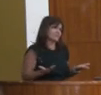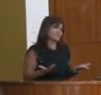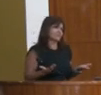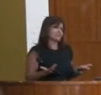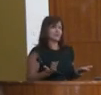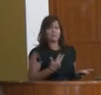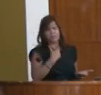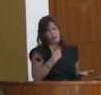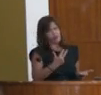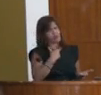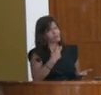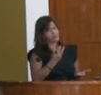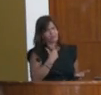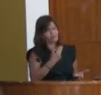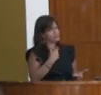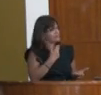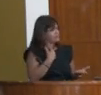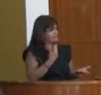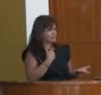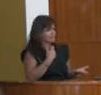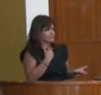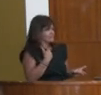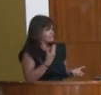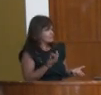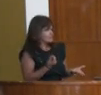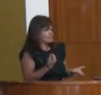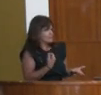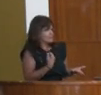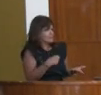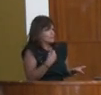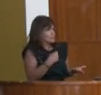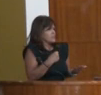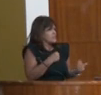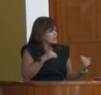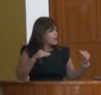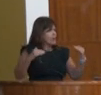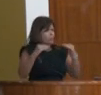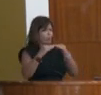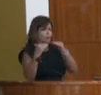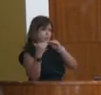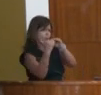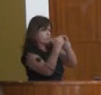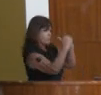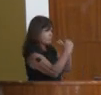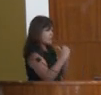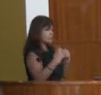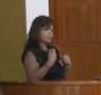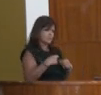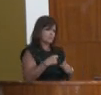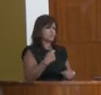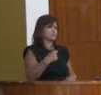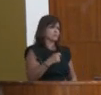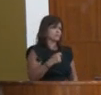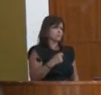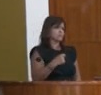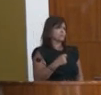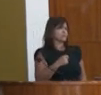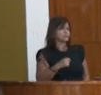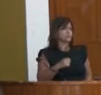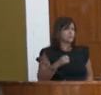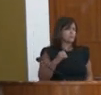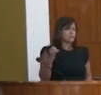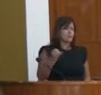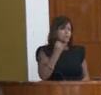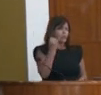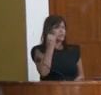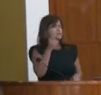de pactuação do acordo ou convenção coletiva. Outra coisa importante também, nem a lei